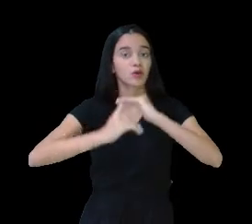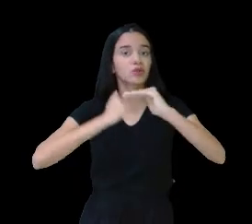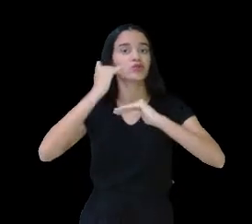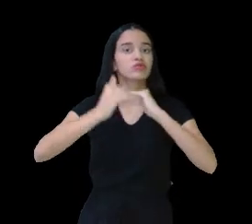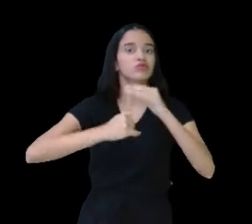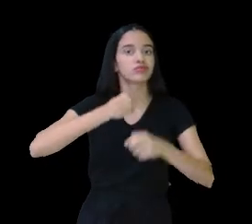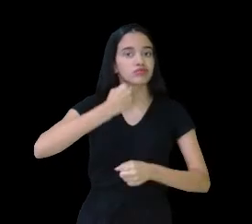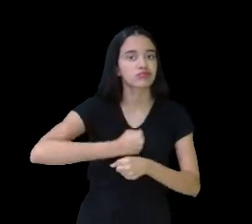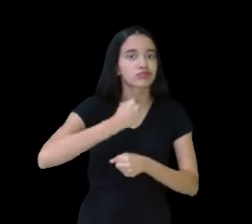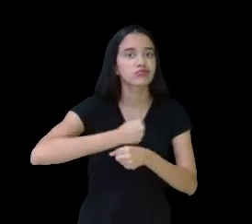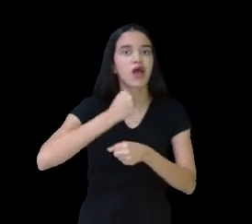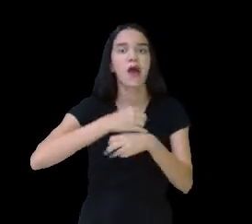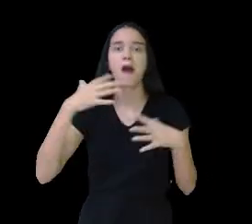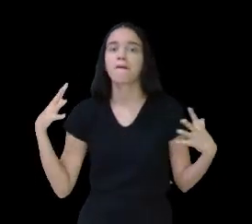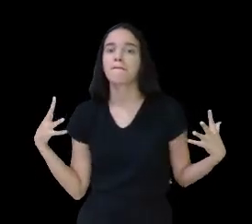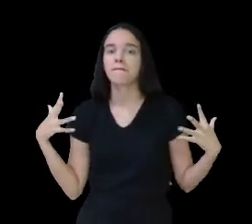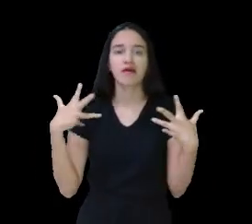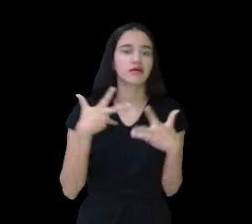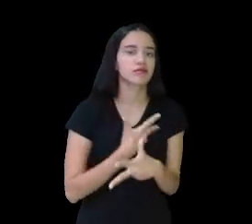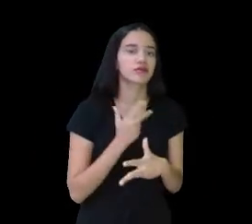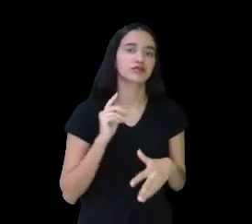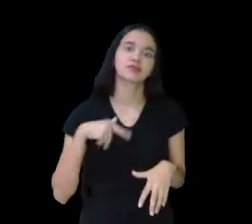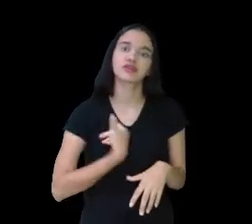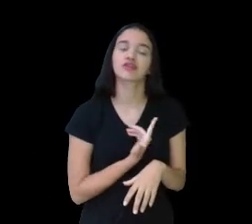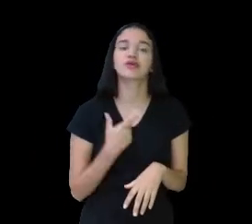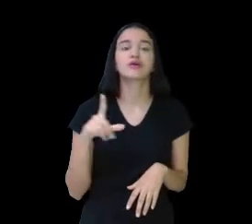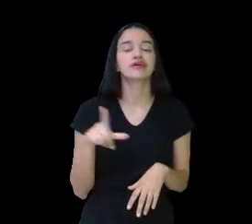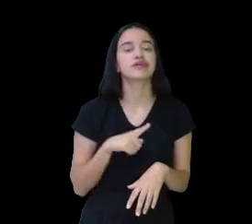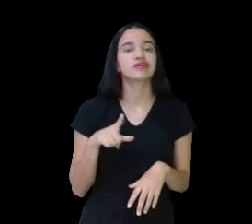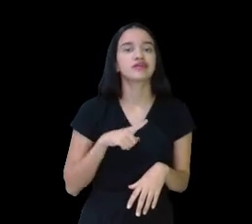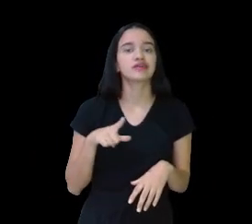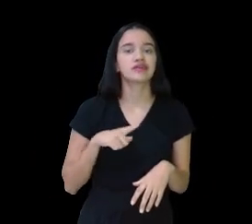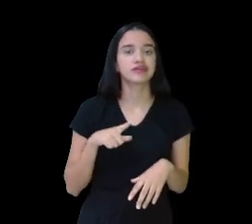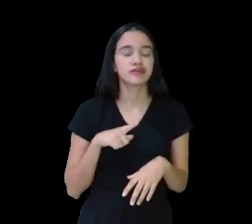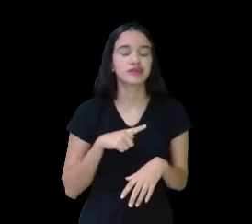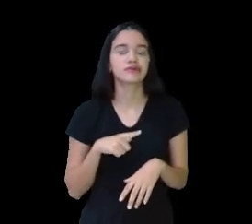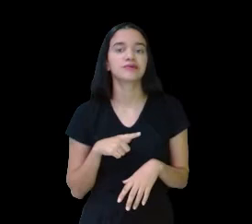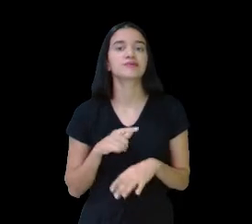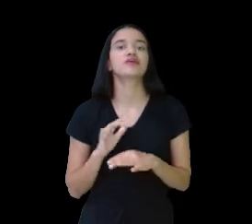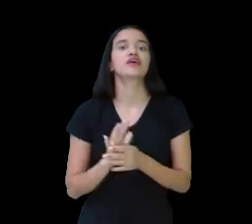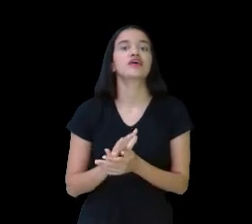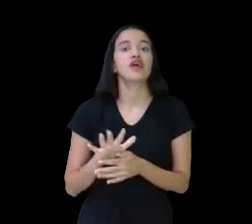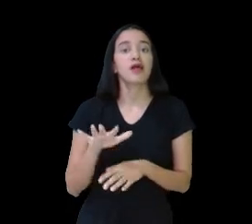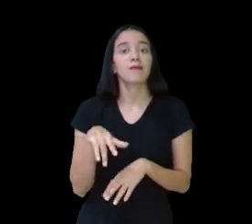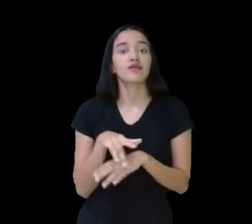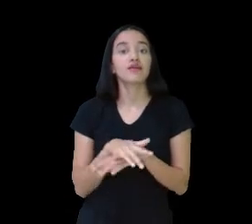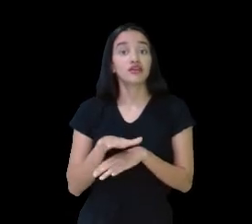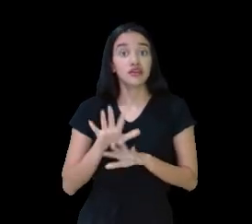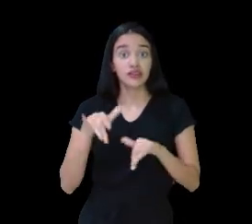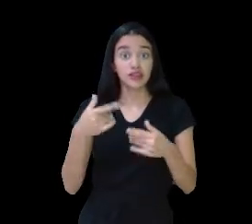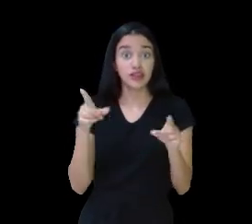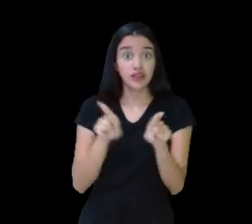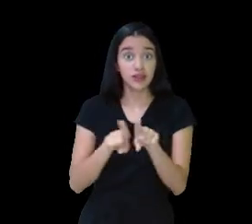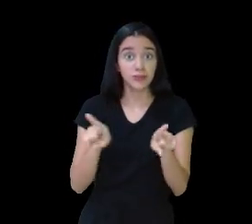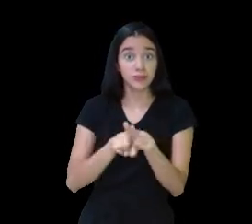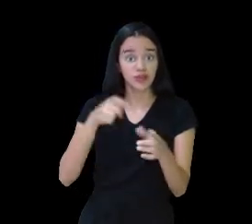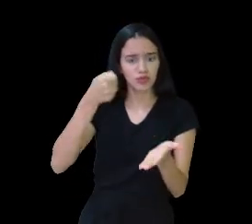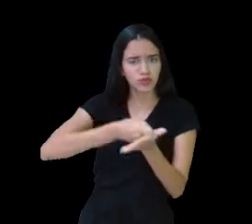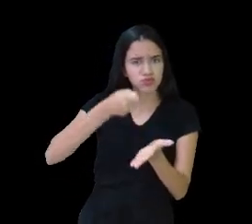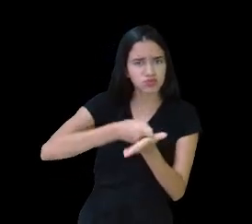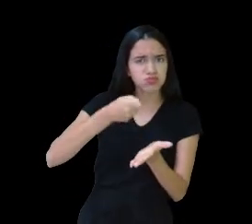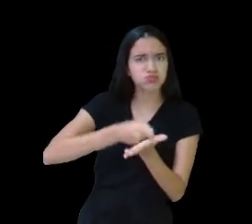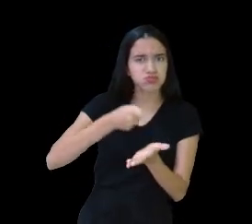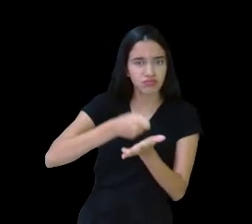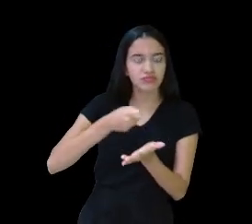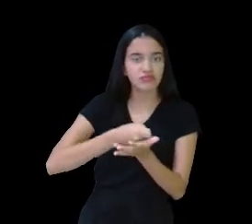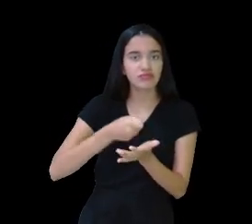né? Forma maravilhosa para a gente ter sustentação nas coisas, né? Rigidez, né? A